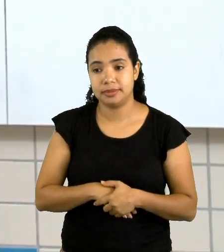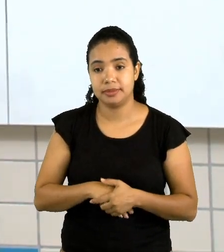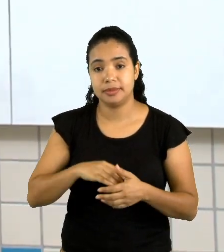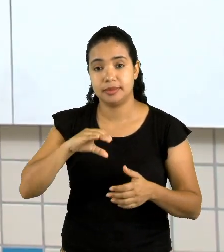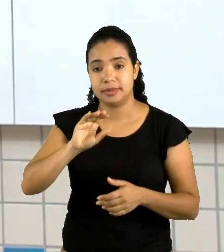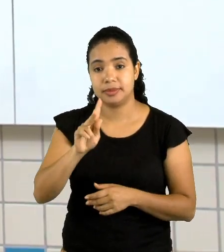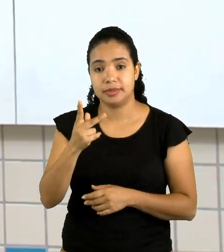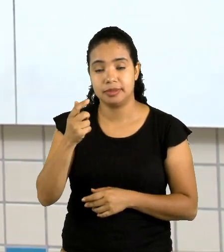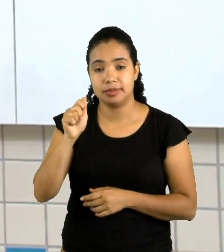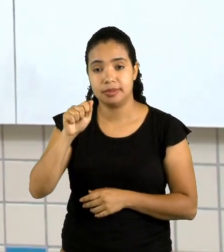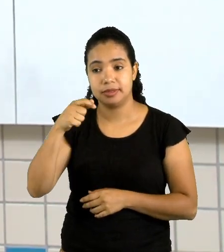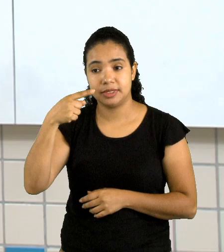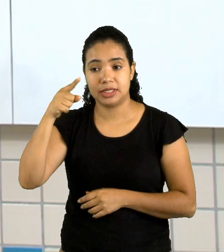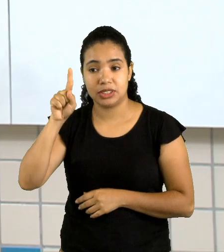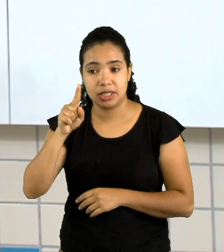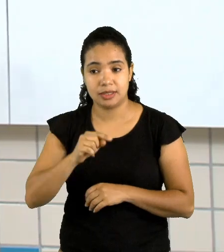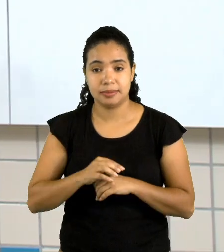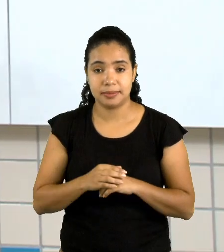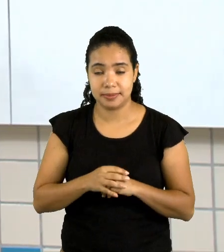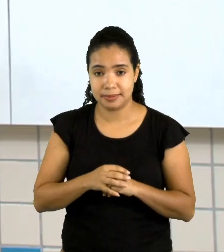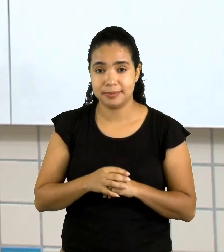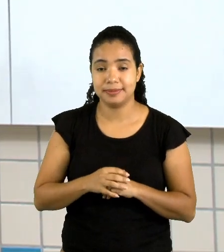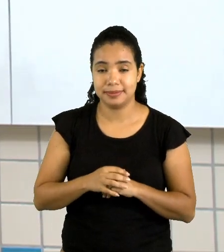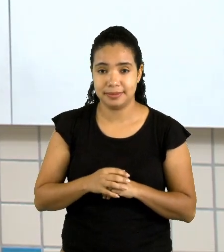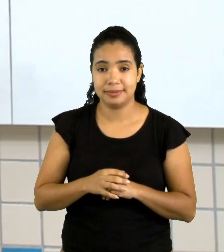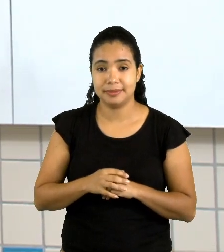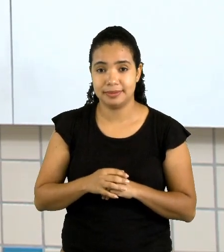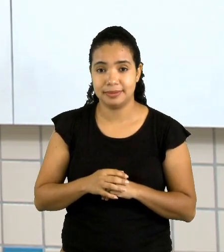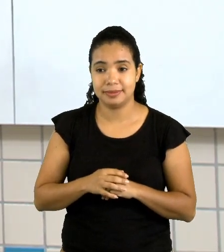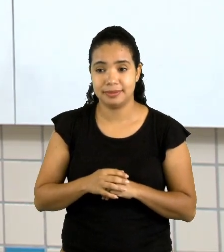chá. Vamos colocar